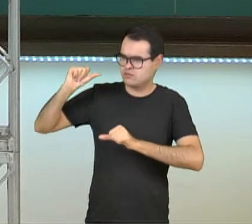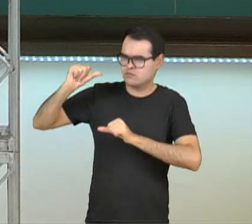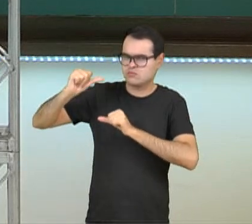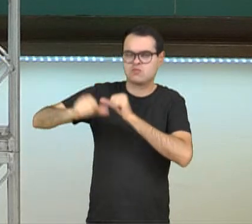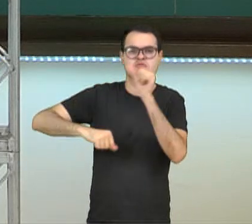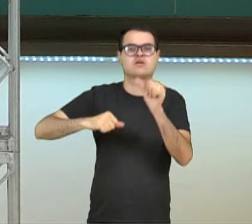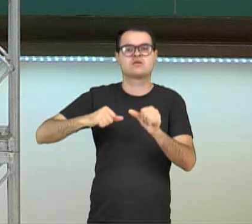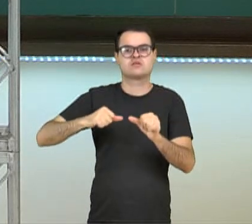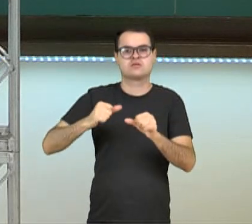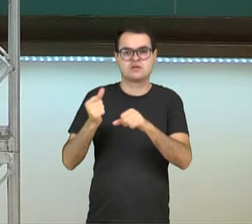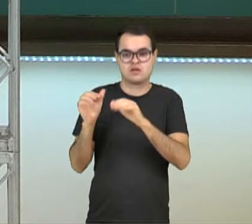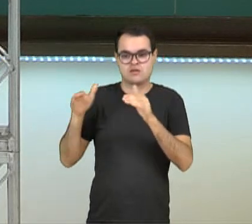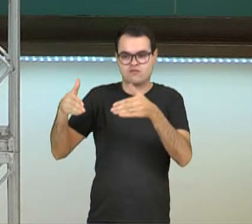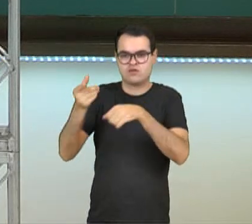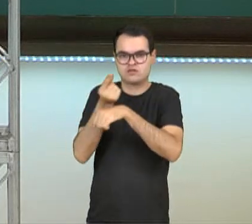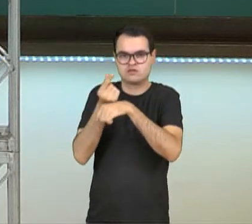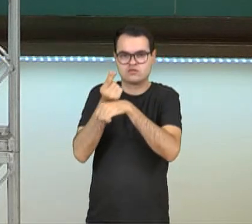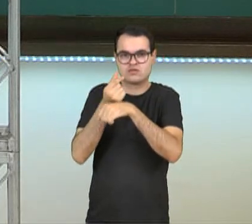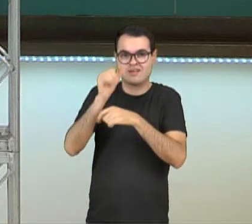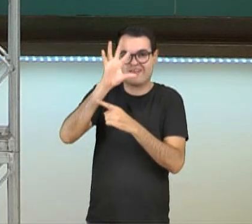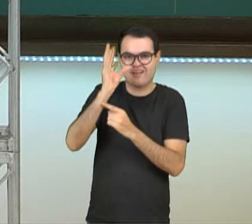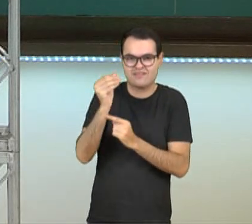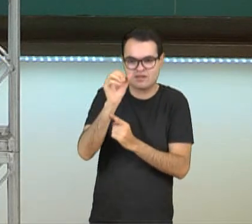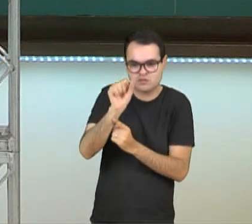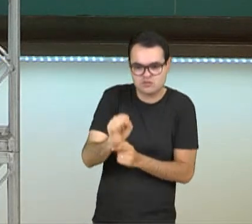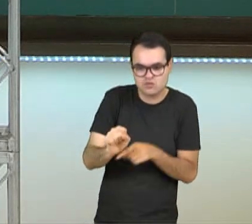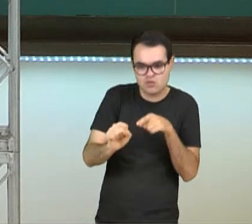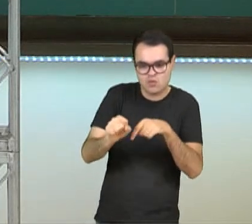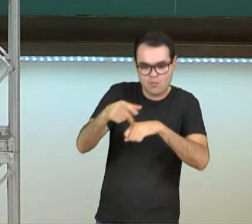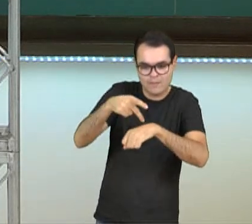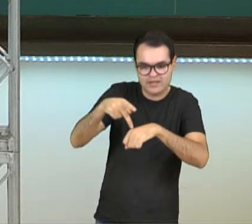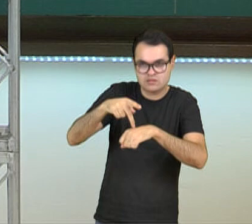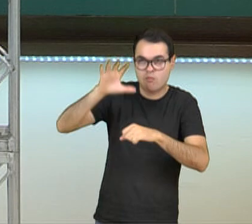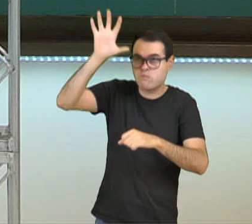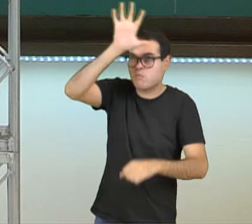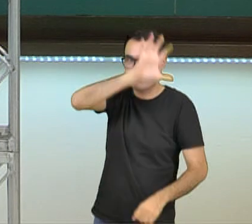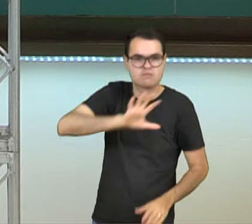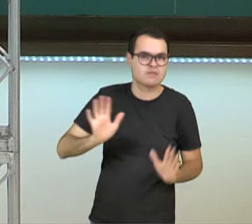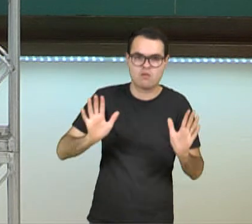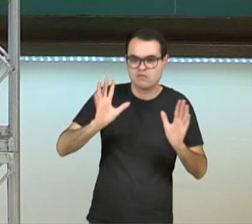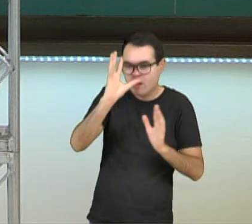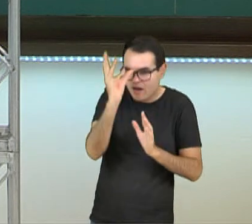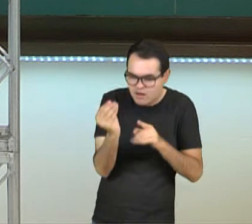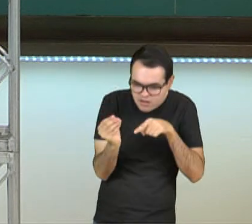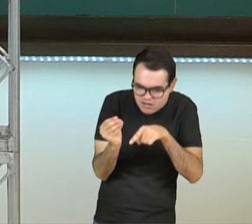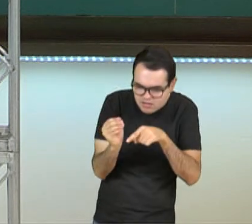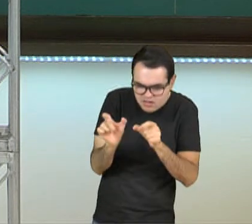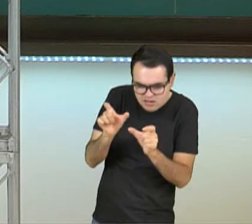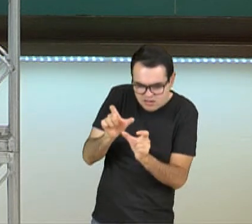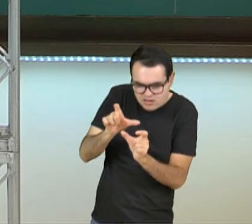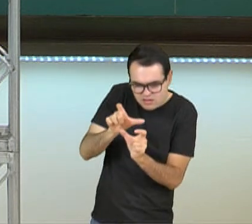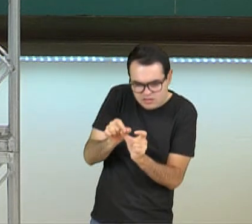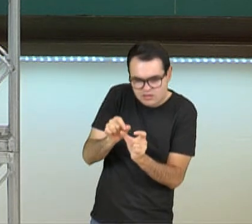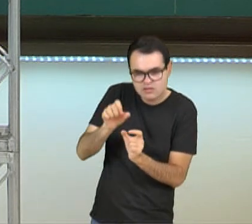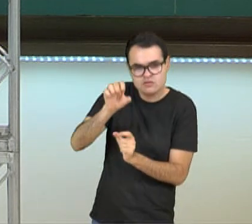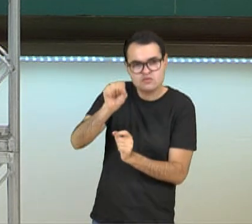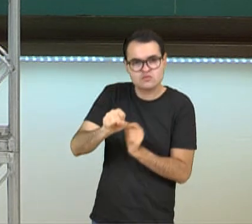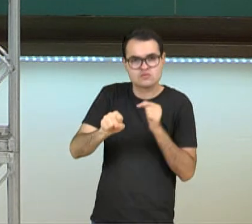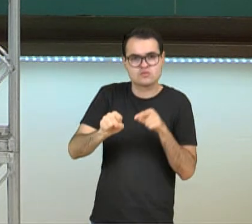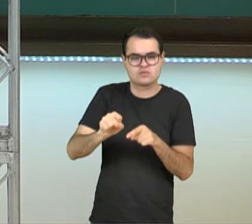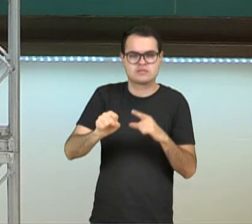questões econômicas, a África do Sul, o país, não o continente, a África do Sul, ela tem aí um dos